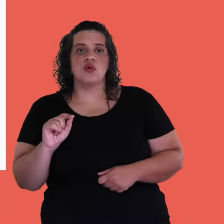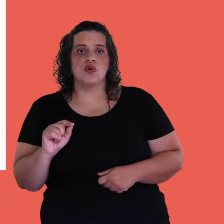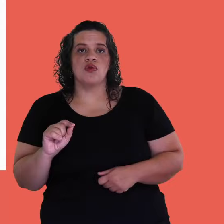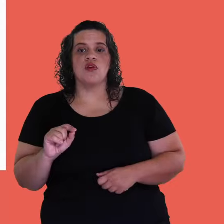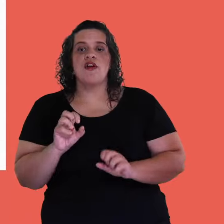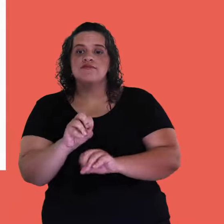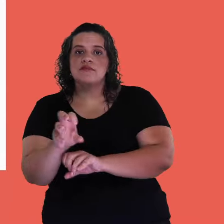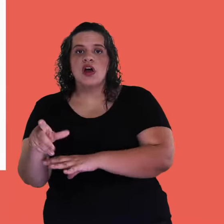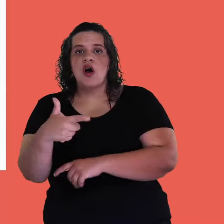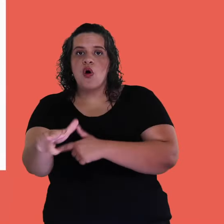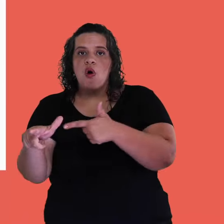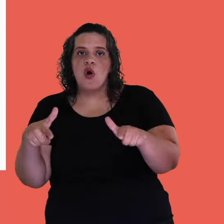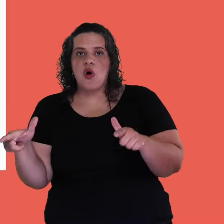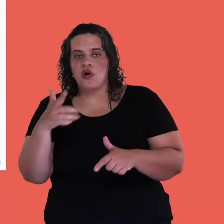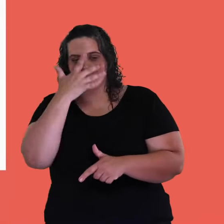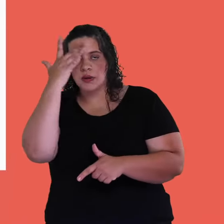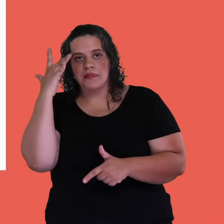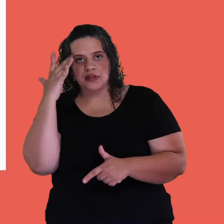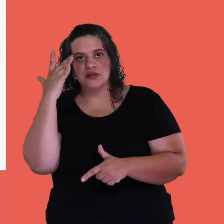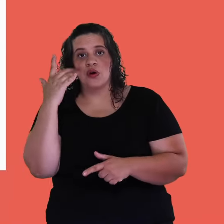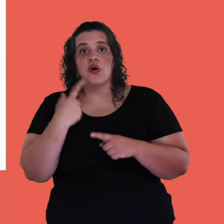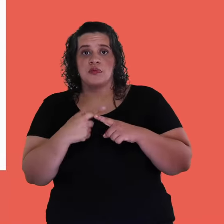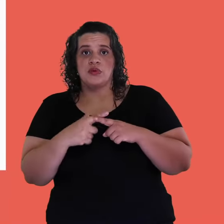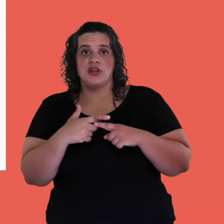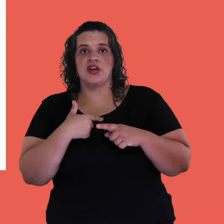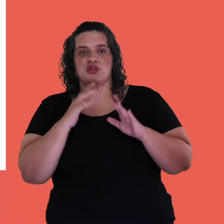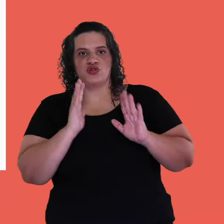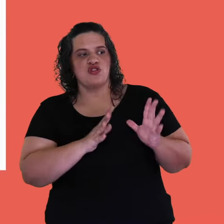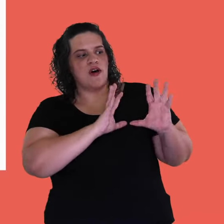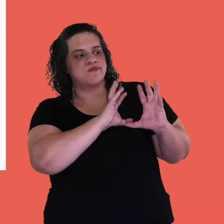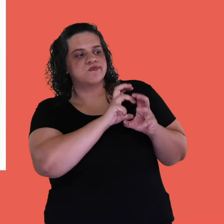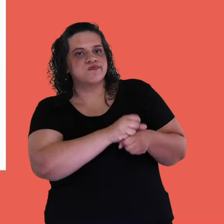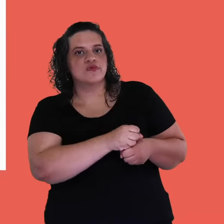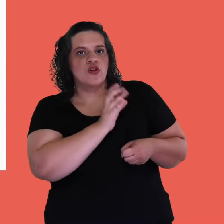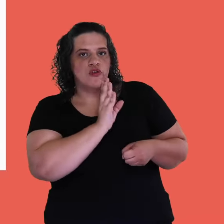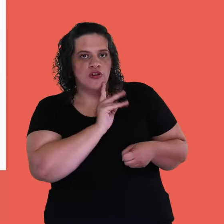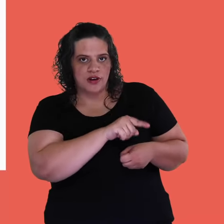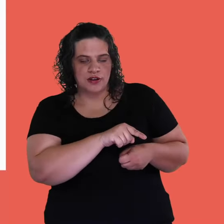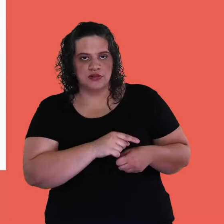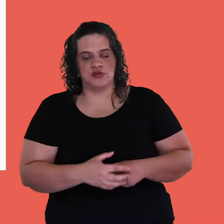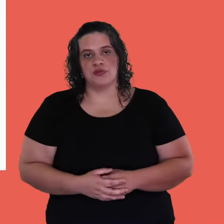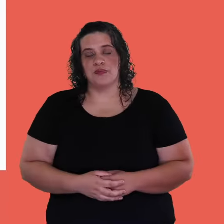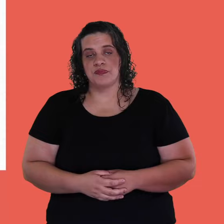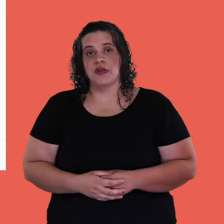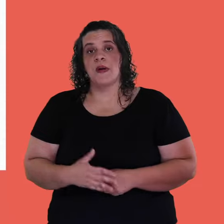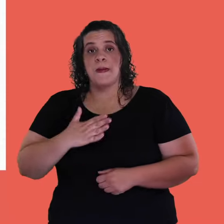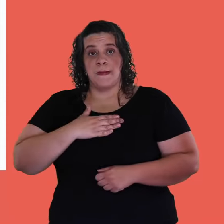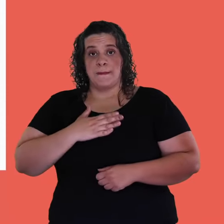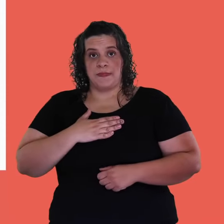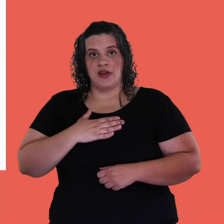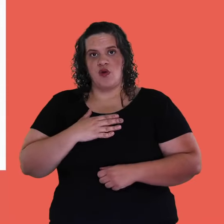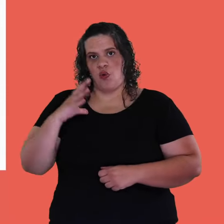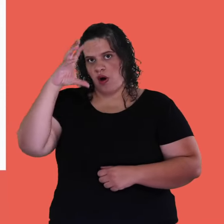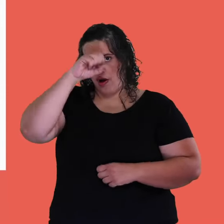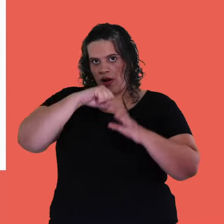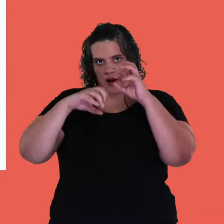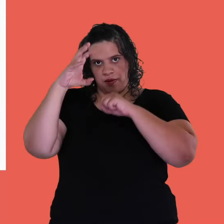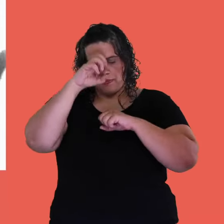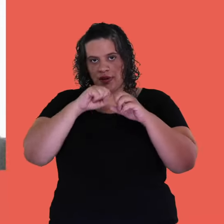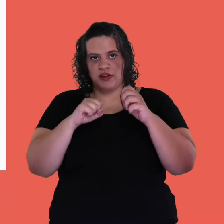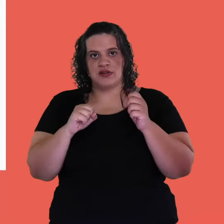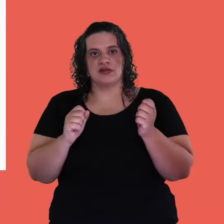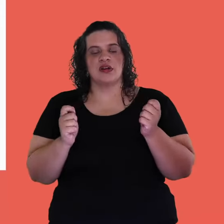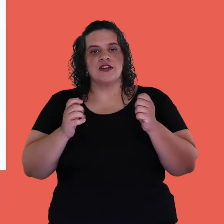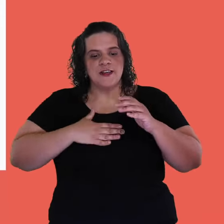o capacitar outros, a partir do momento que a gente já criou toda essa bagagem de vida. A minha capacitação, especificamente, foi